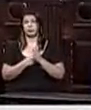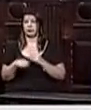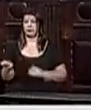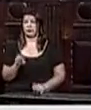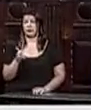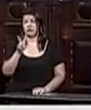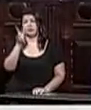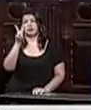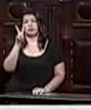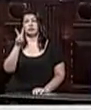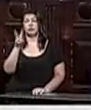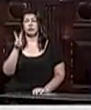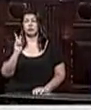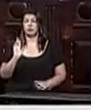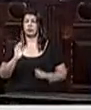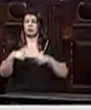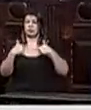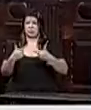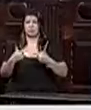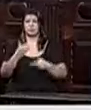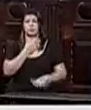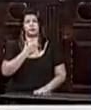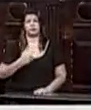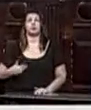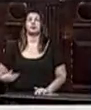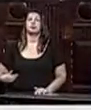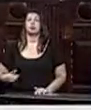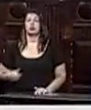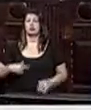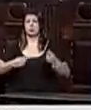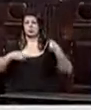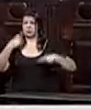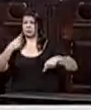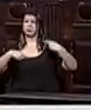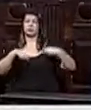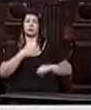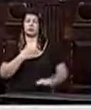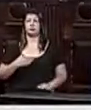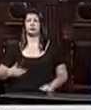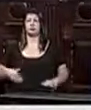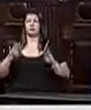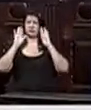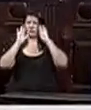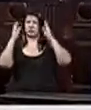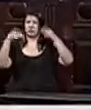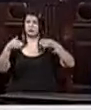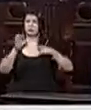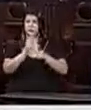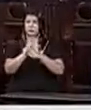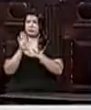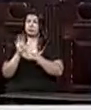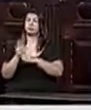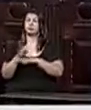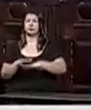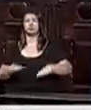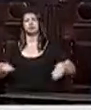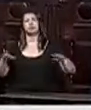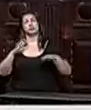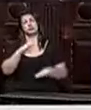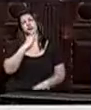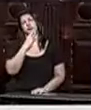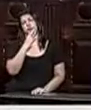valorização das ações públicas, das políticas públicas destinadas à proteção ambiental, esses nós